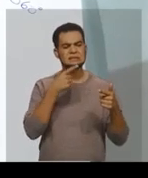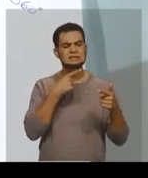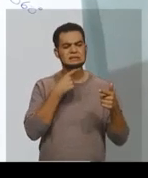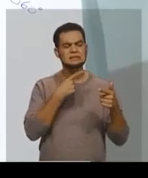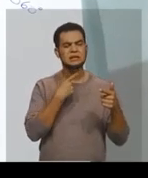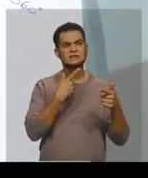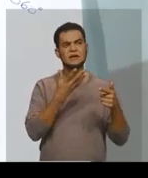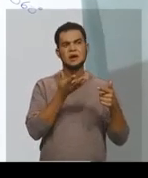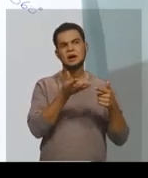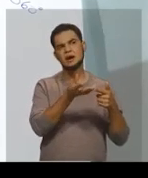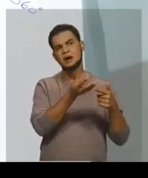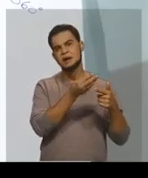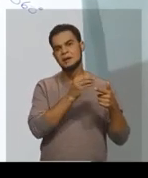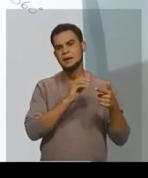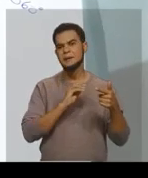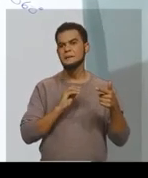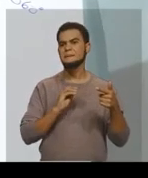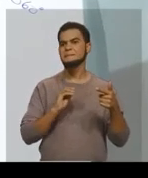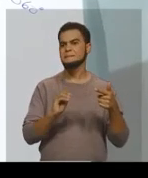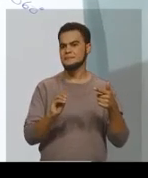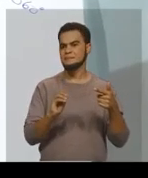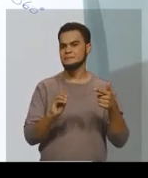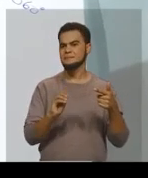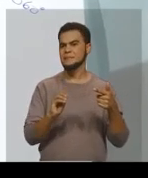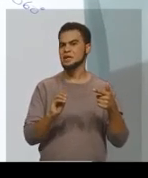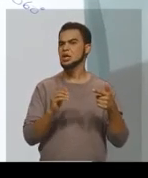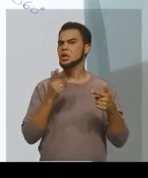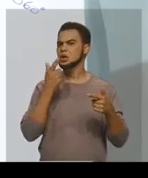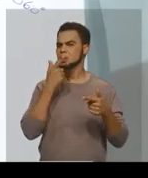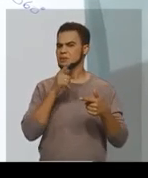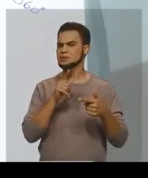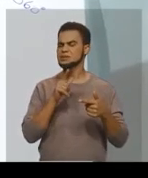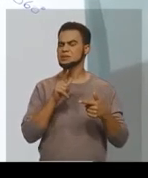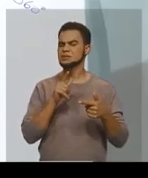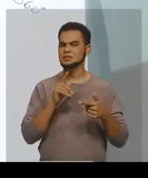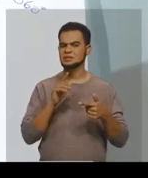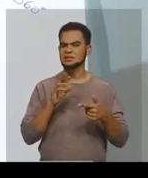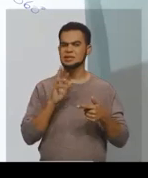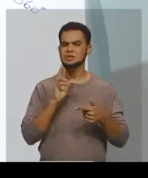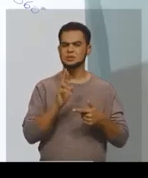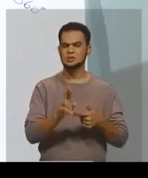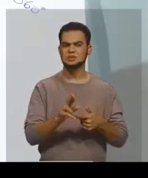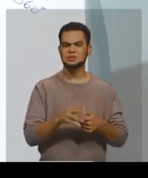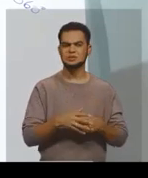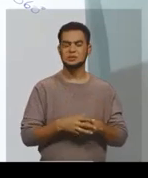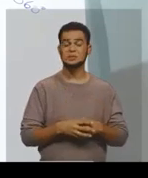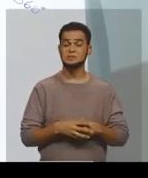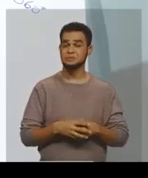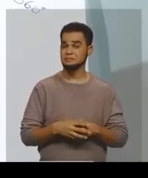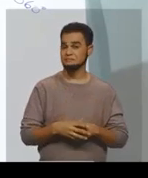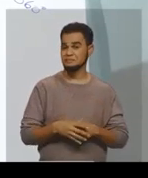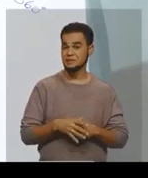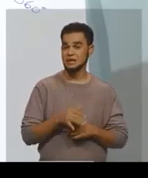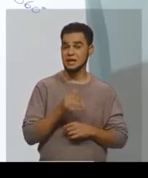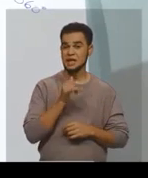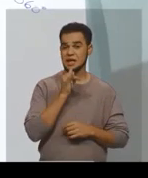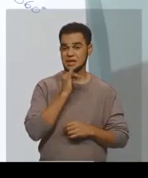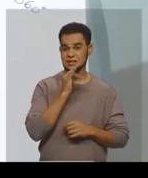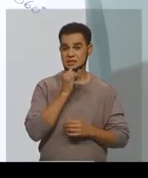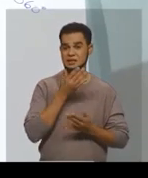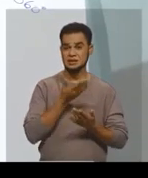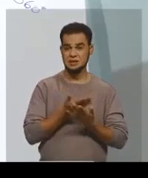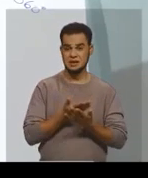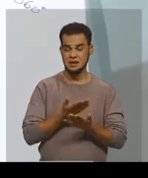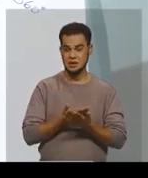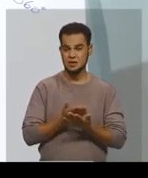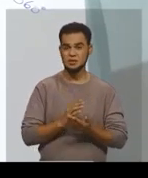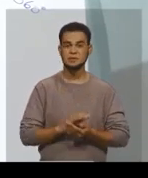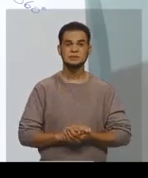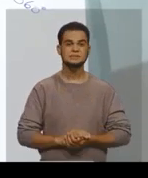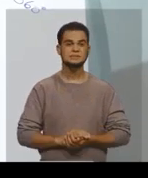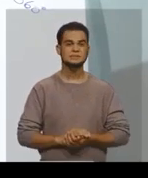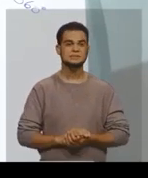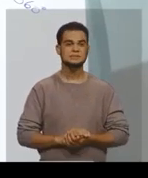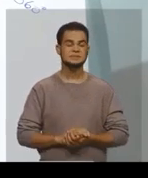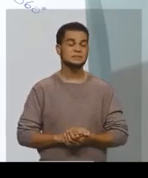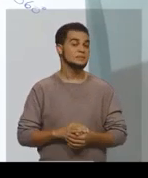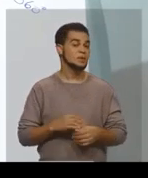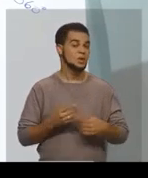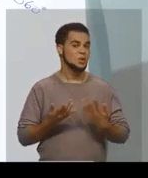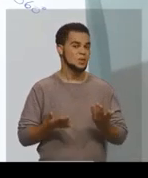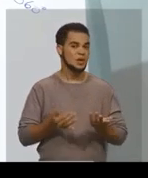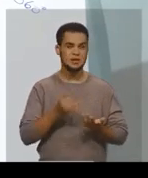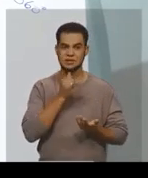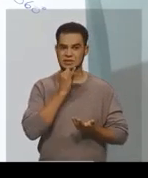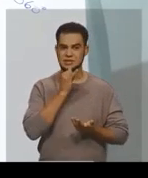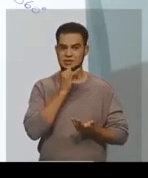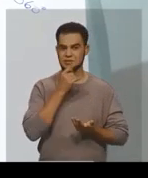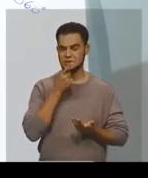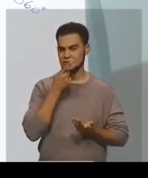que vem trazer para essa solução. Né? Igualzinho eu dei exemplo na aula, né? Que quando eu falo, lá